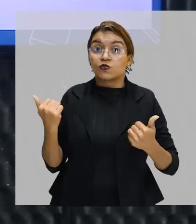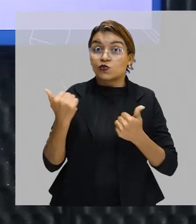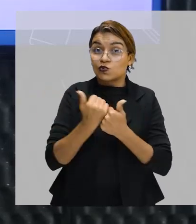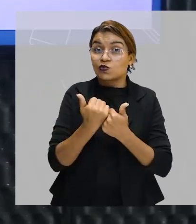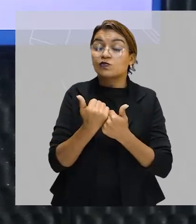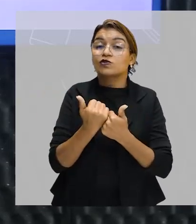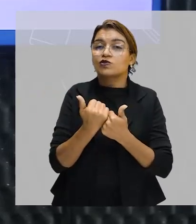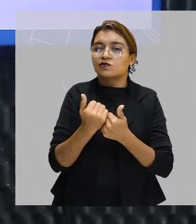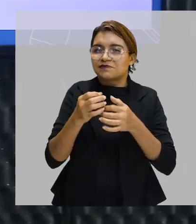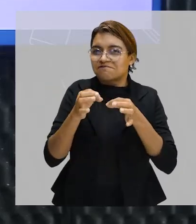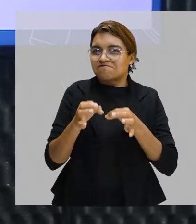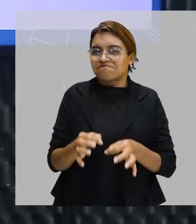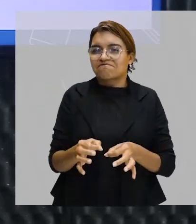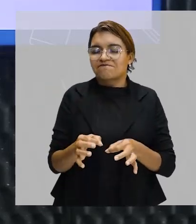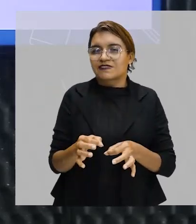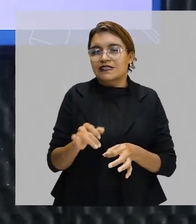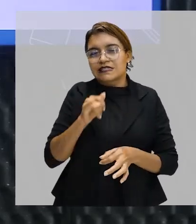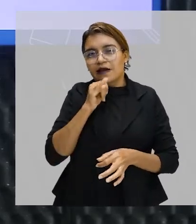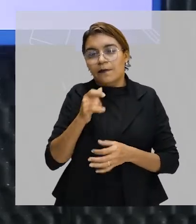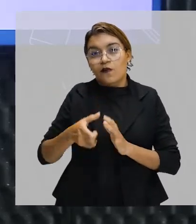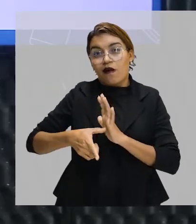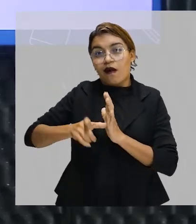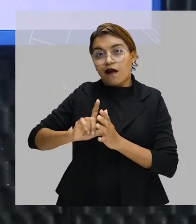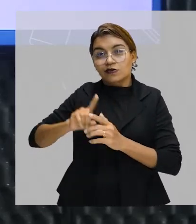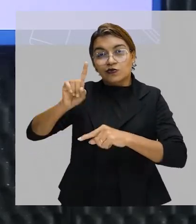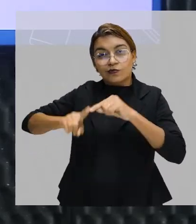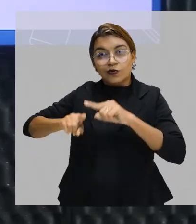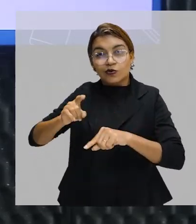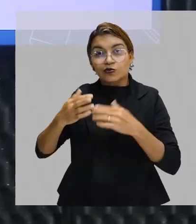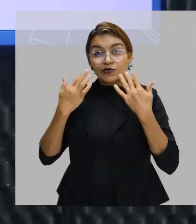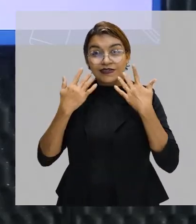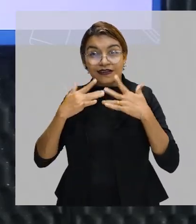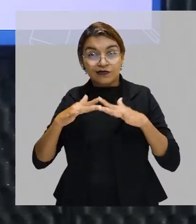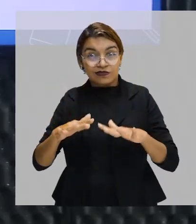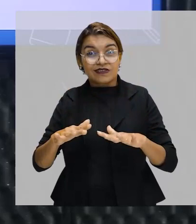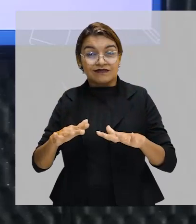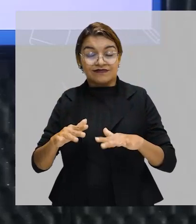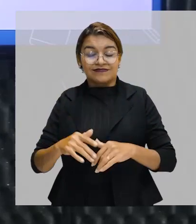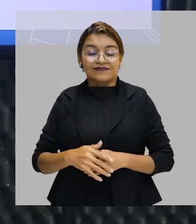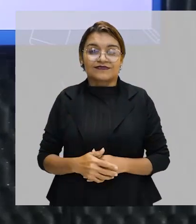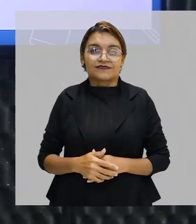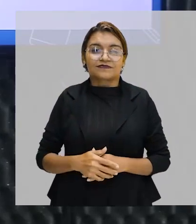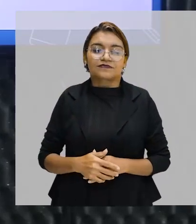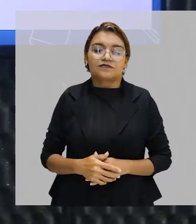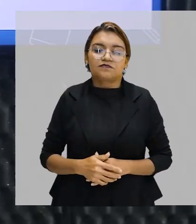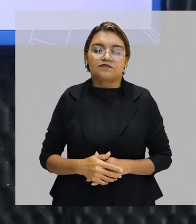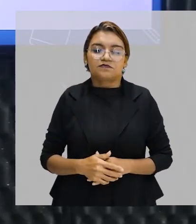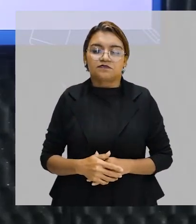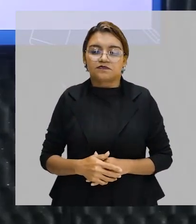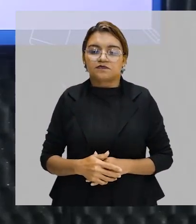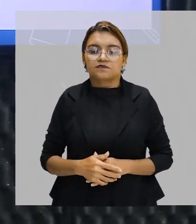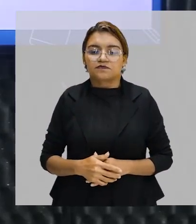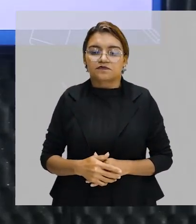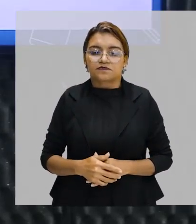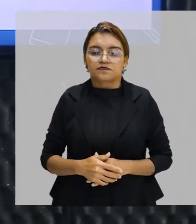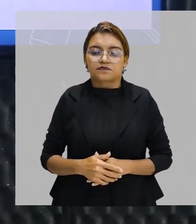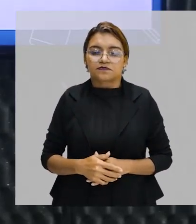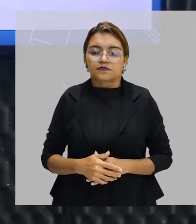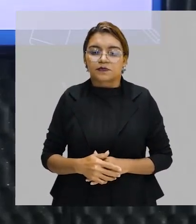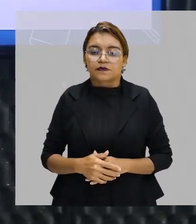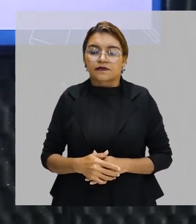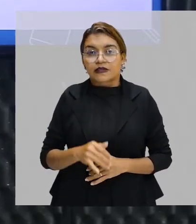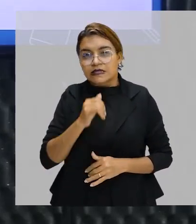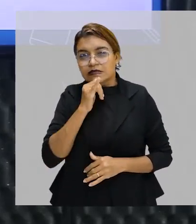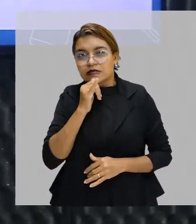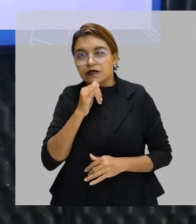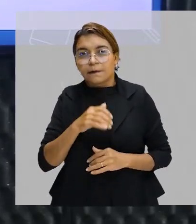Substituindo, né, perfeitamente aquele produto natural, aquela substância natural, levando, né,